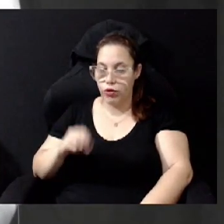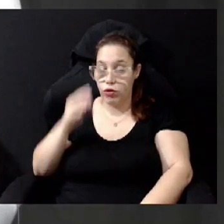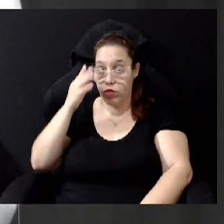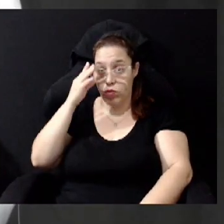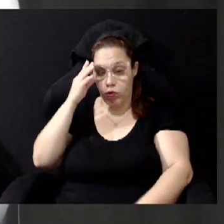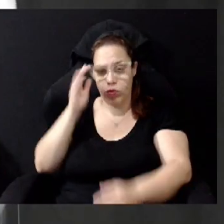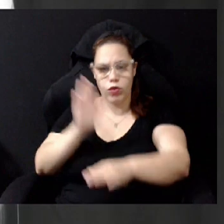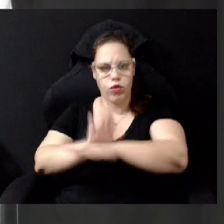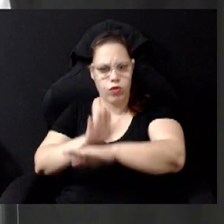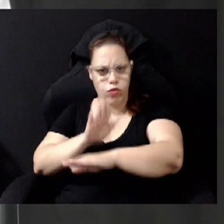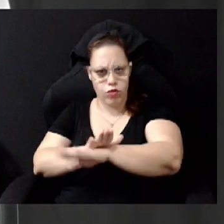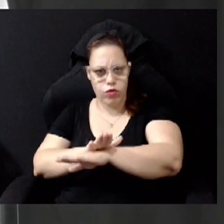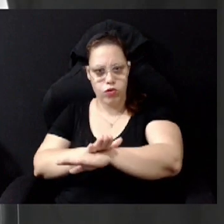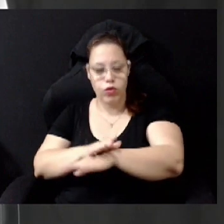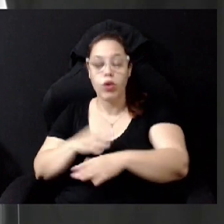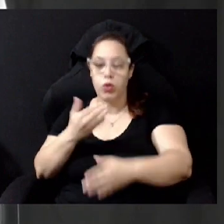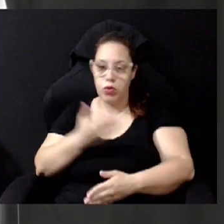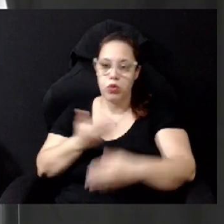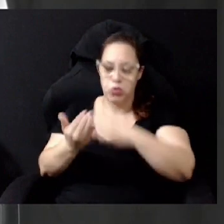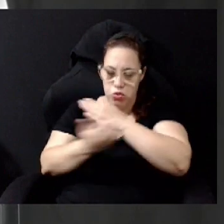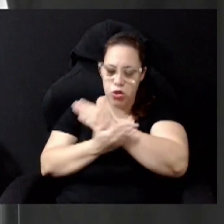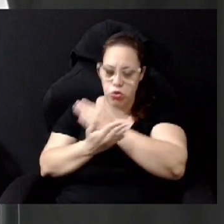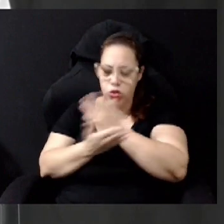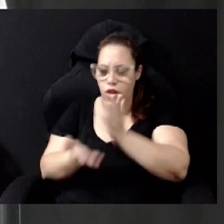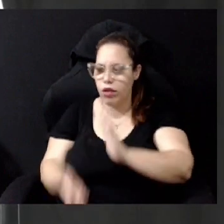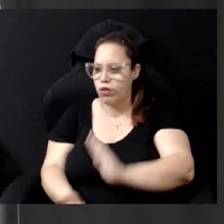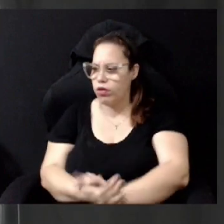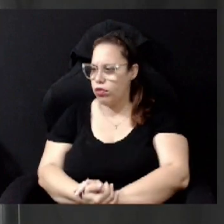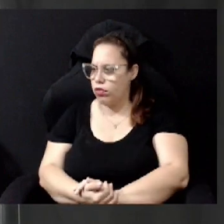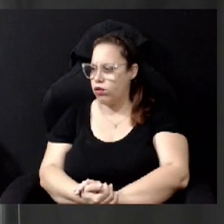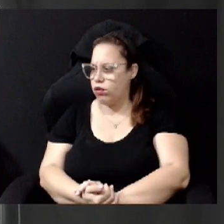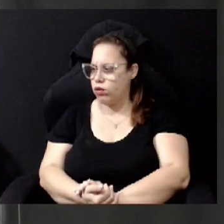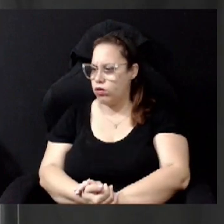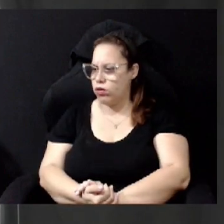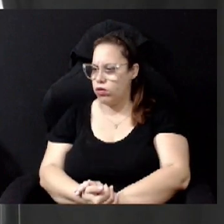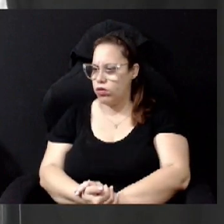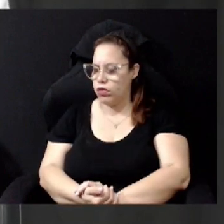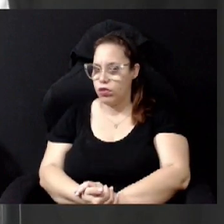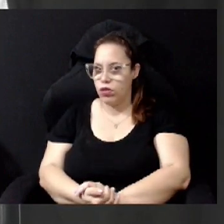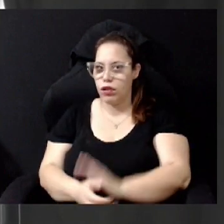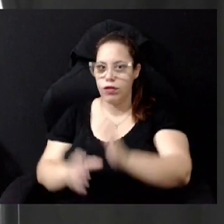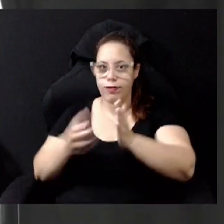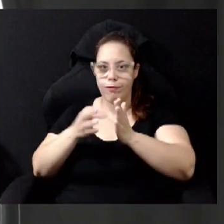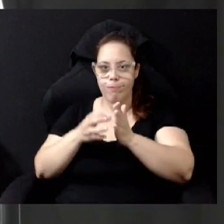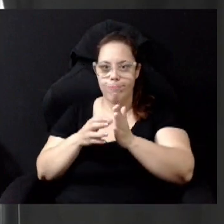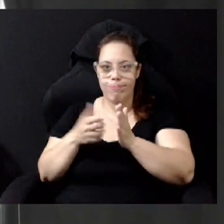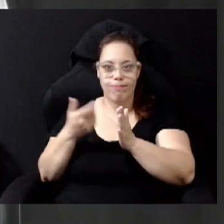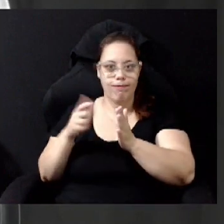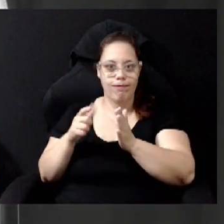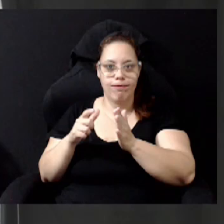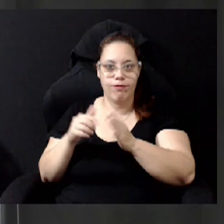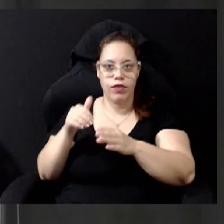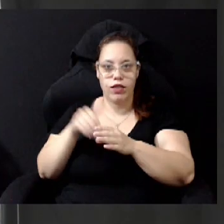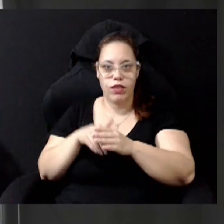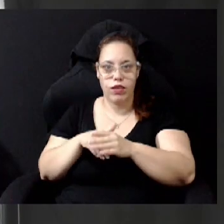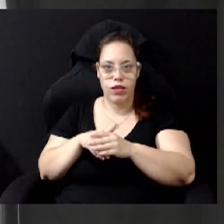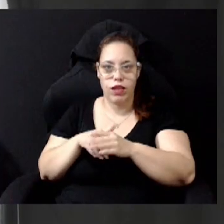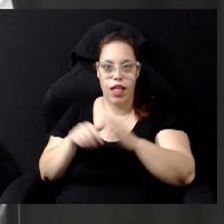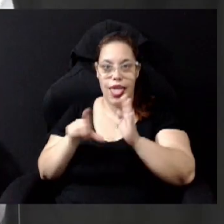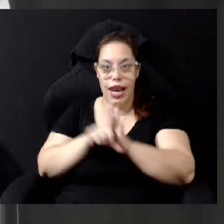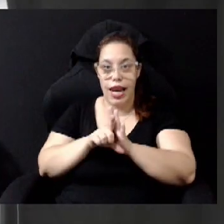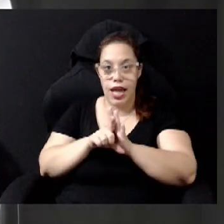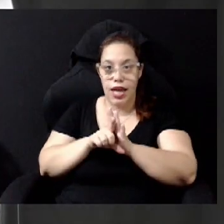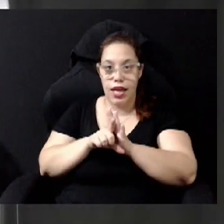também nos ajudaram muito. E aí o partido não passou na lei de cláusula e barreira e virou o